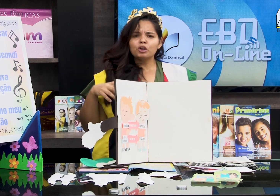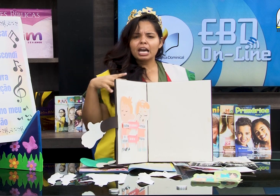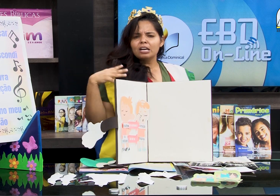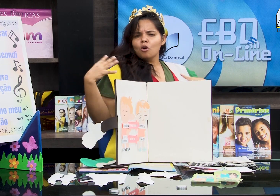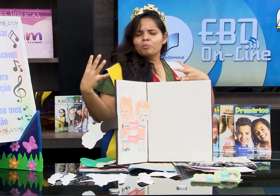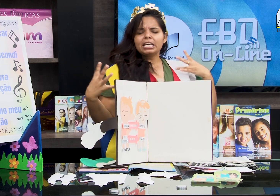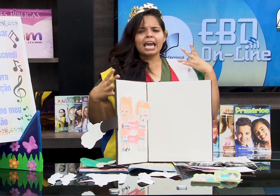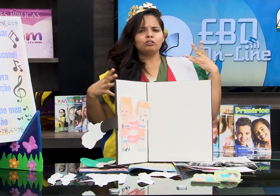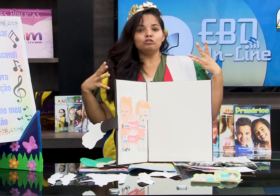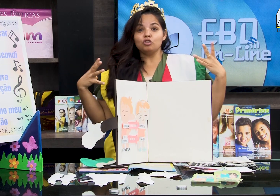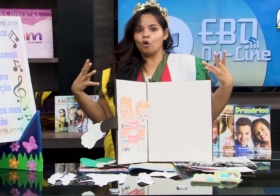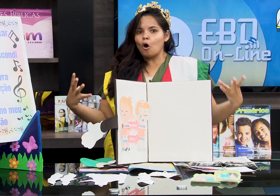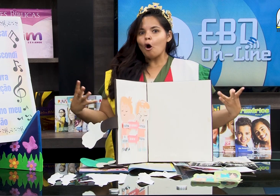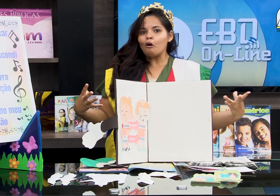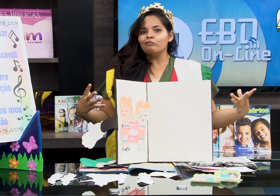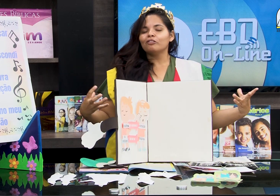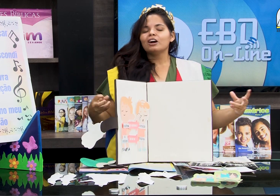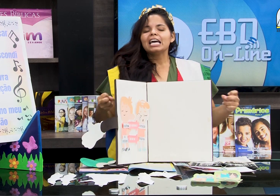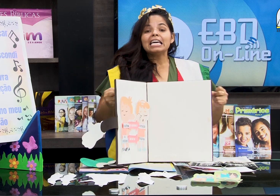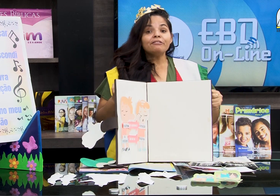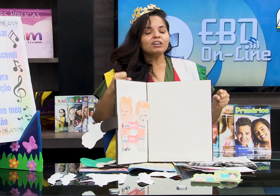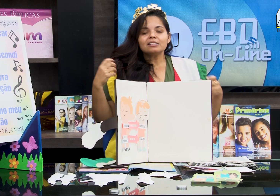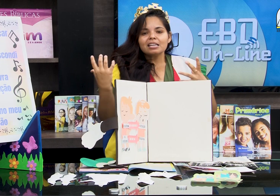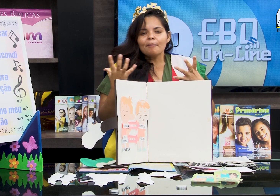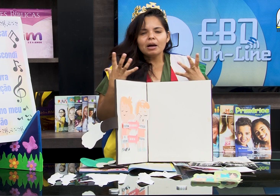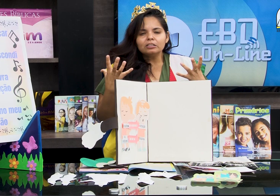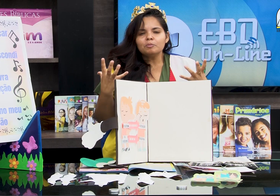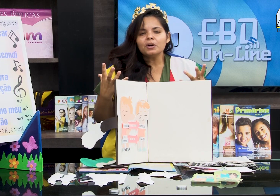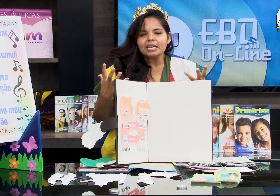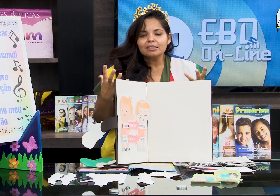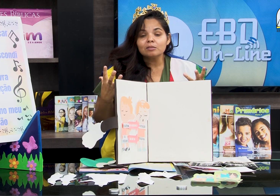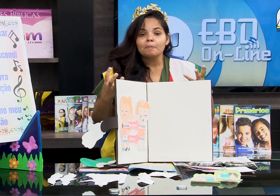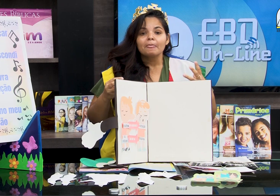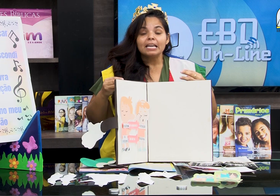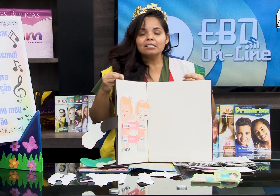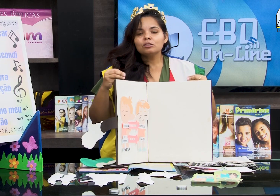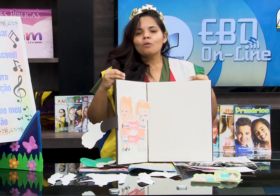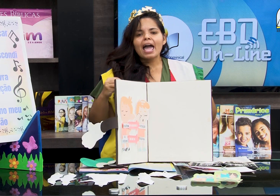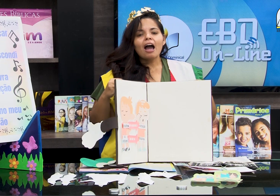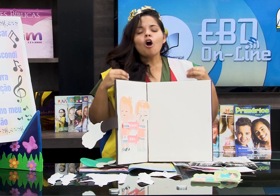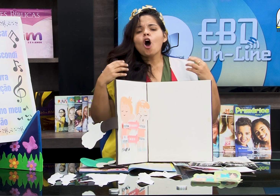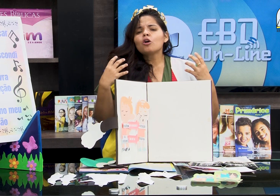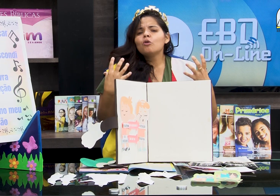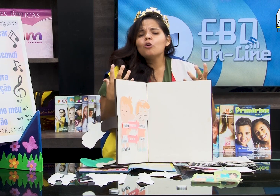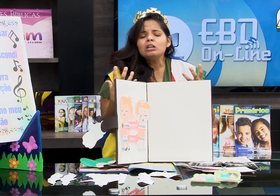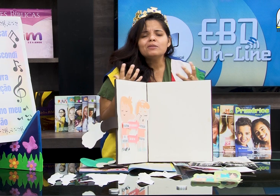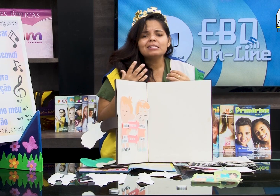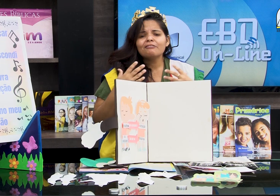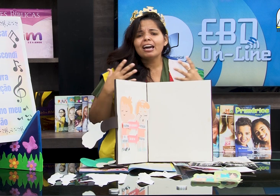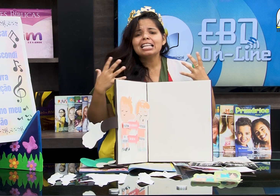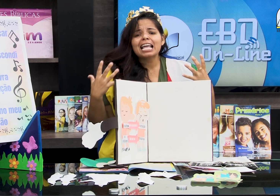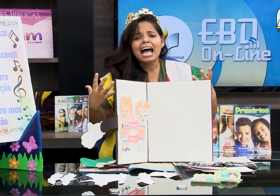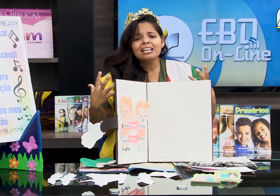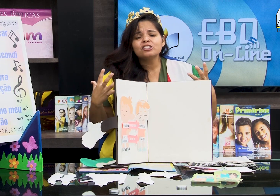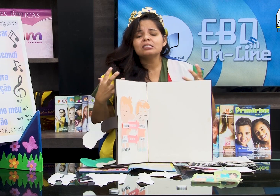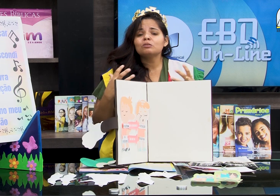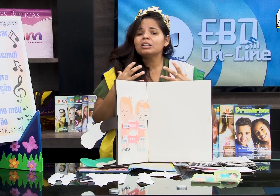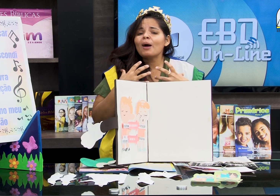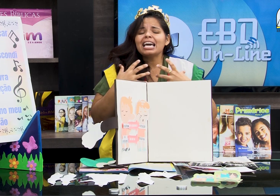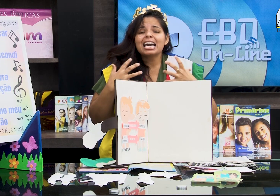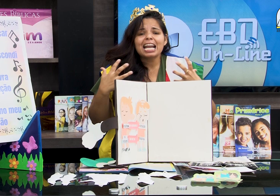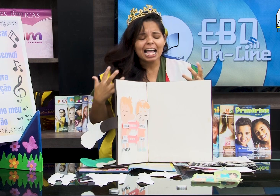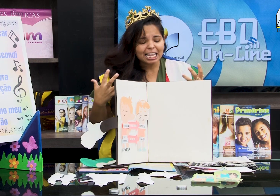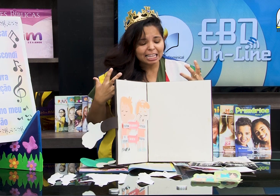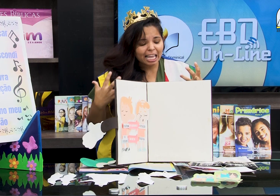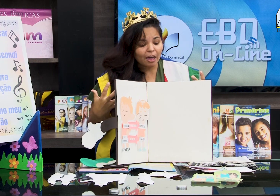Ah, porque ganhou um brinquedo novo e fica se gabando por isso. Isso é orgulho, isso é vaidade, isso